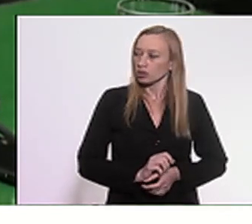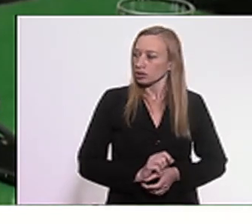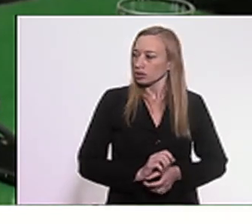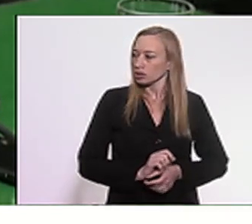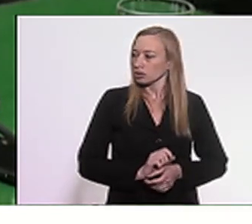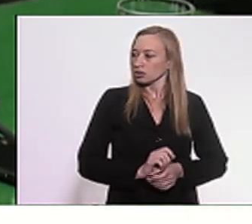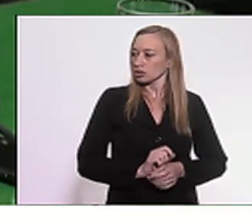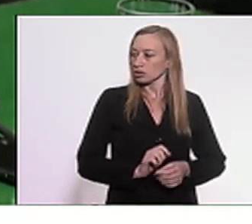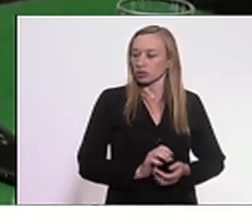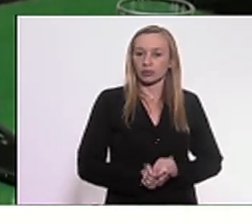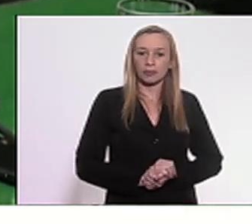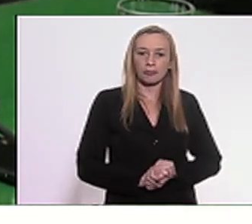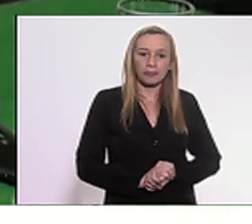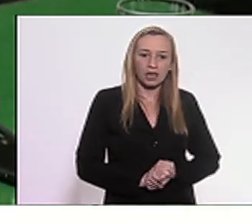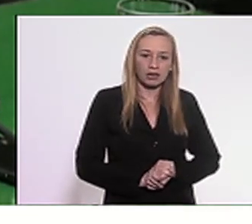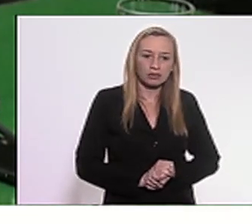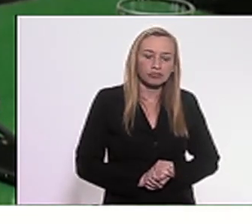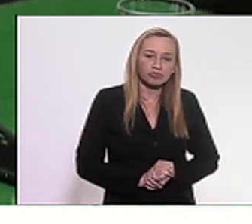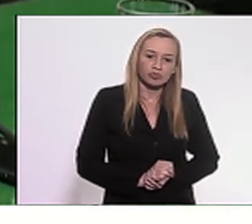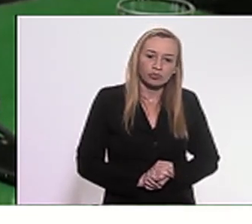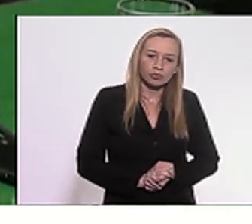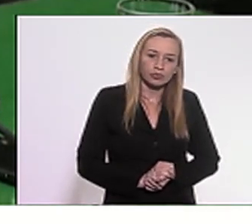Assuntos Legislativos.